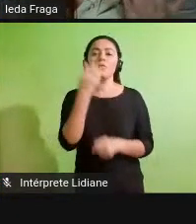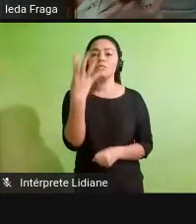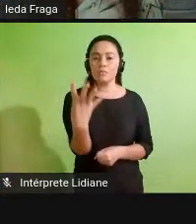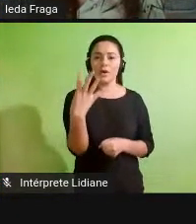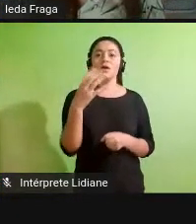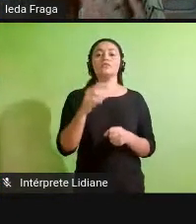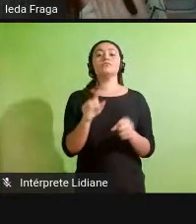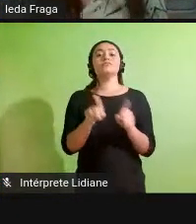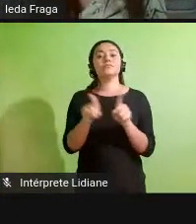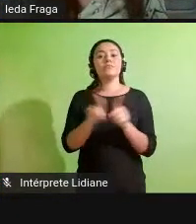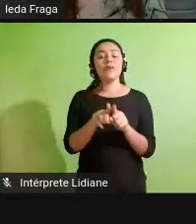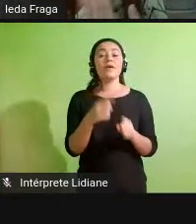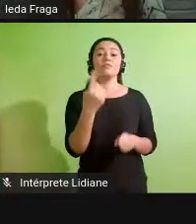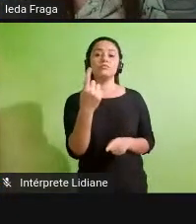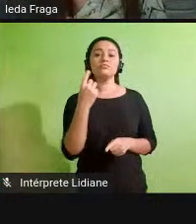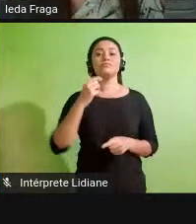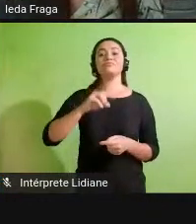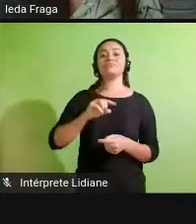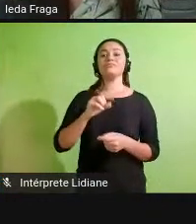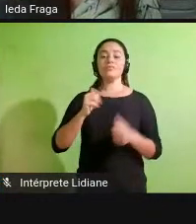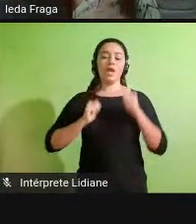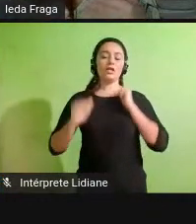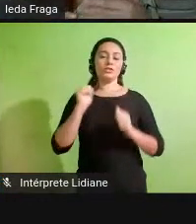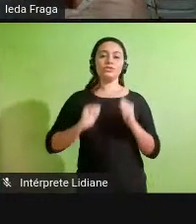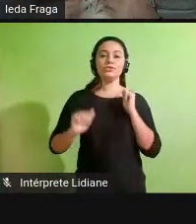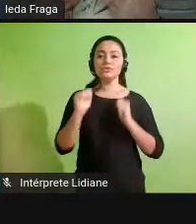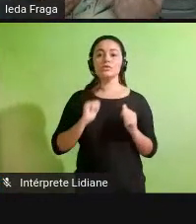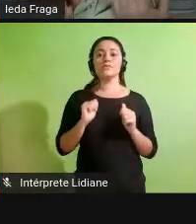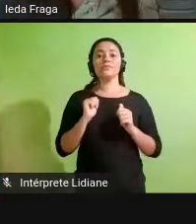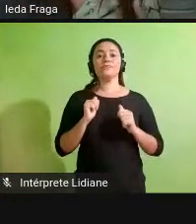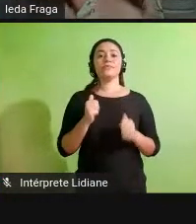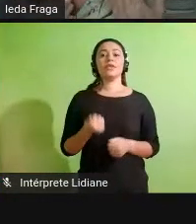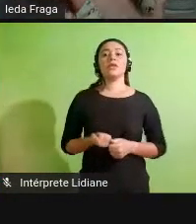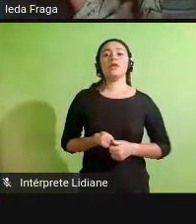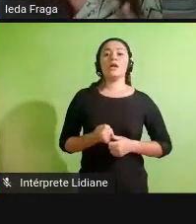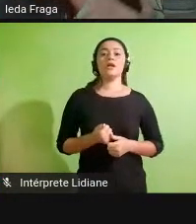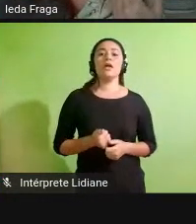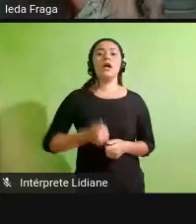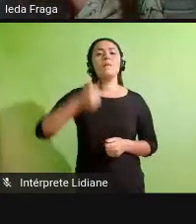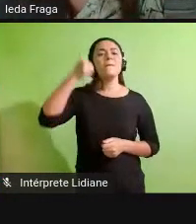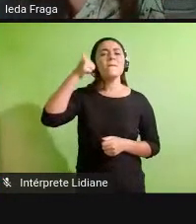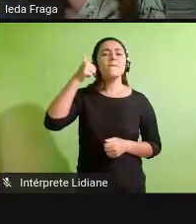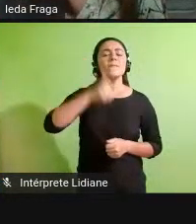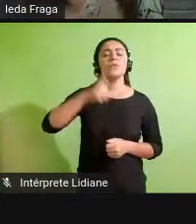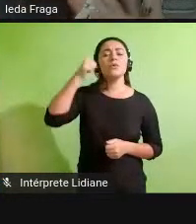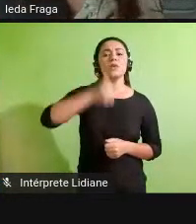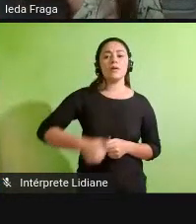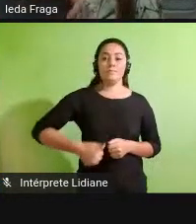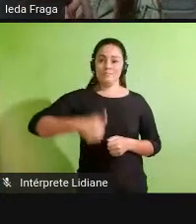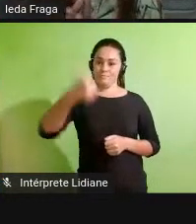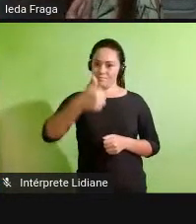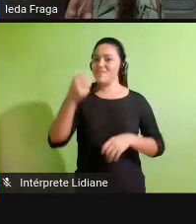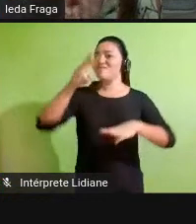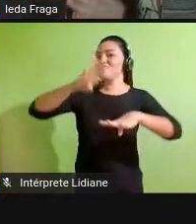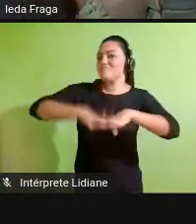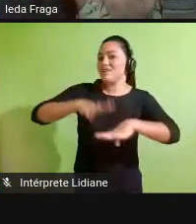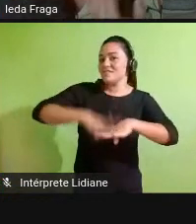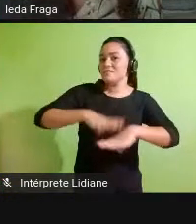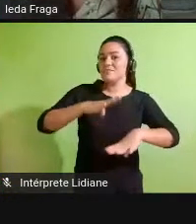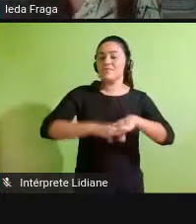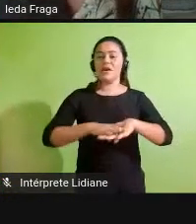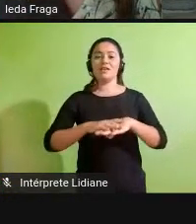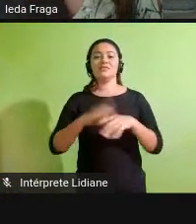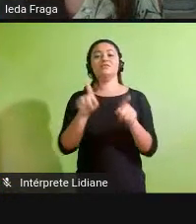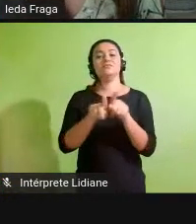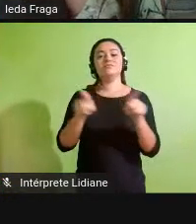A primeira escolhida foi a Hipátia de Alexandria, por ser a primeira matemática, filósofa, astrônoma da história a qual se